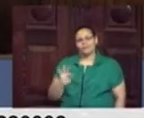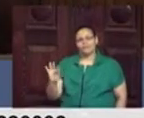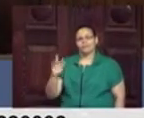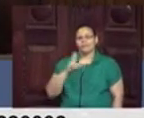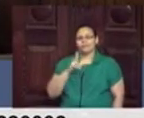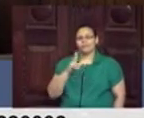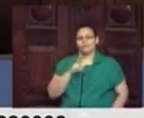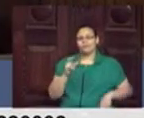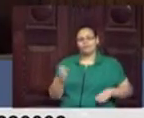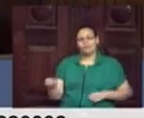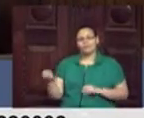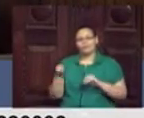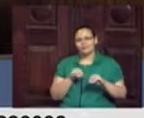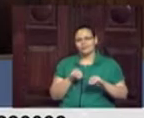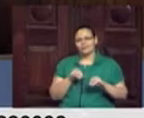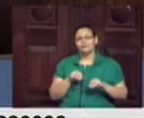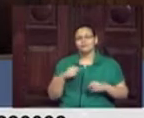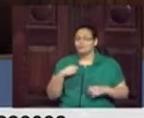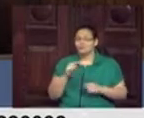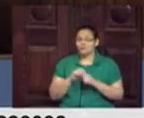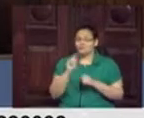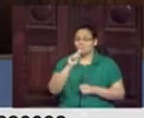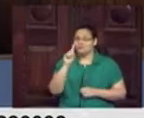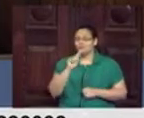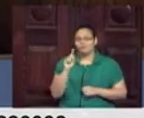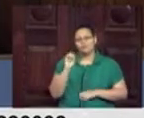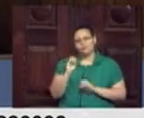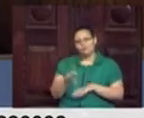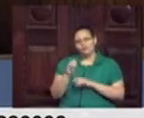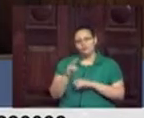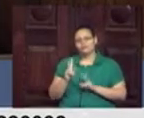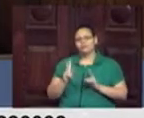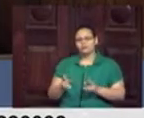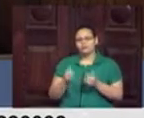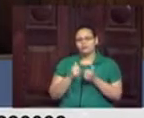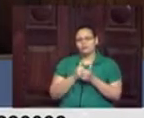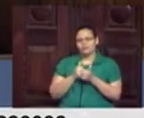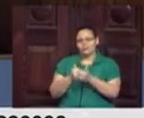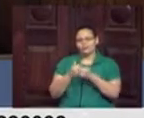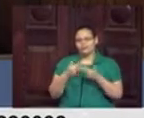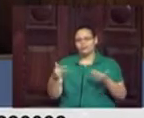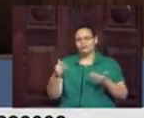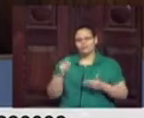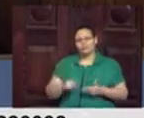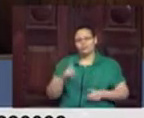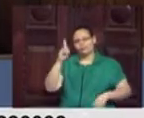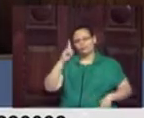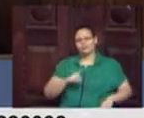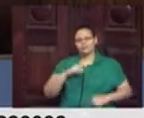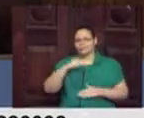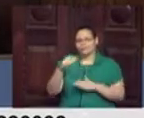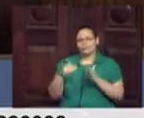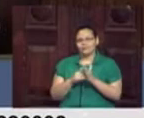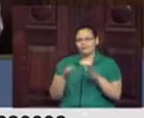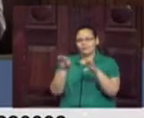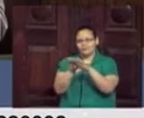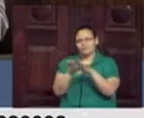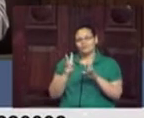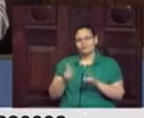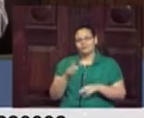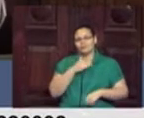fazer. Por que não vai fazer? A educação, assim como o transporte, é direito universal. Tem que valer para todo mundo, como é a